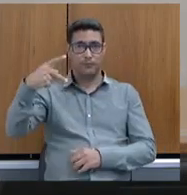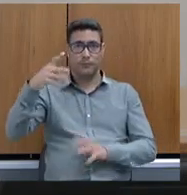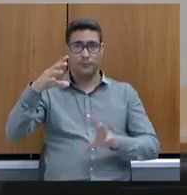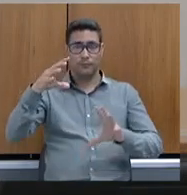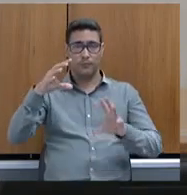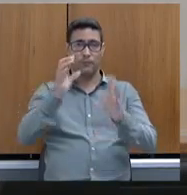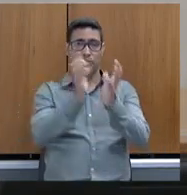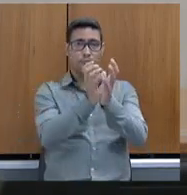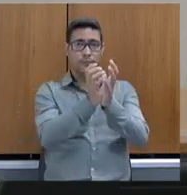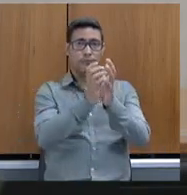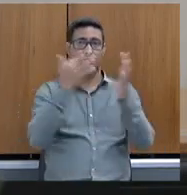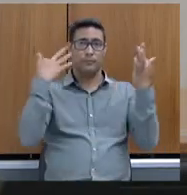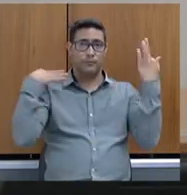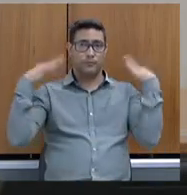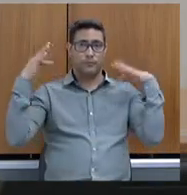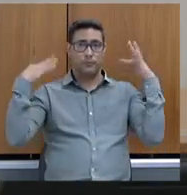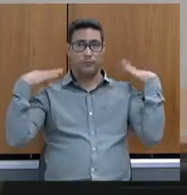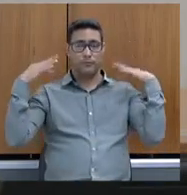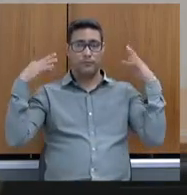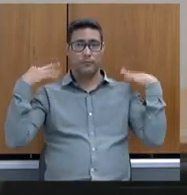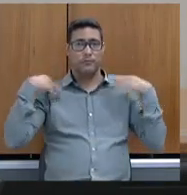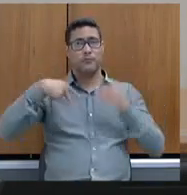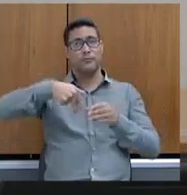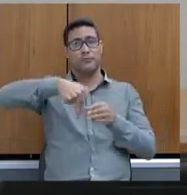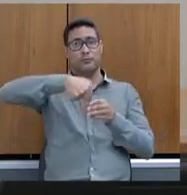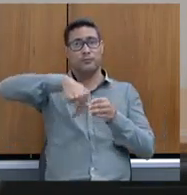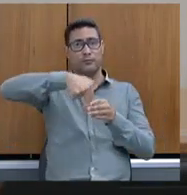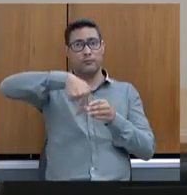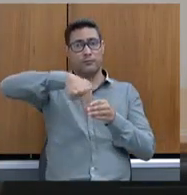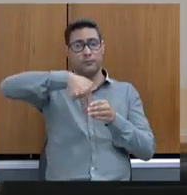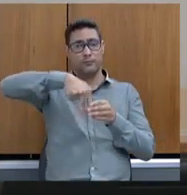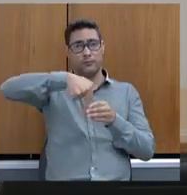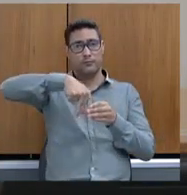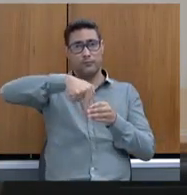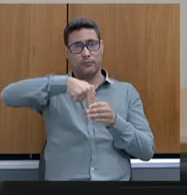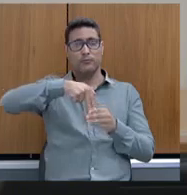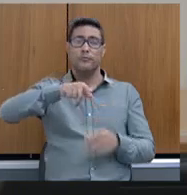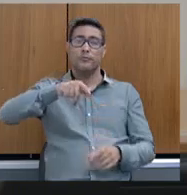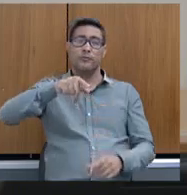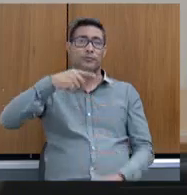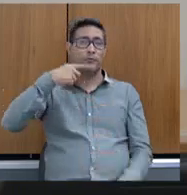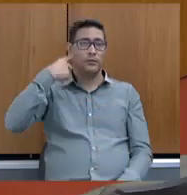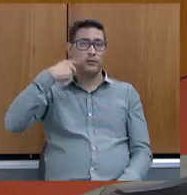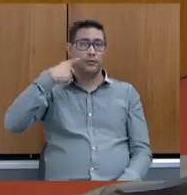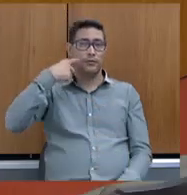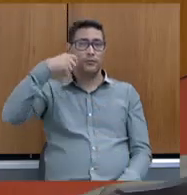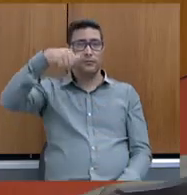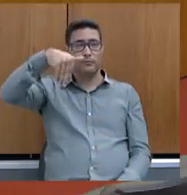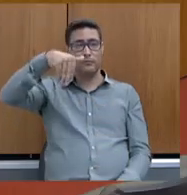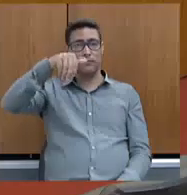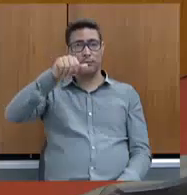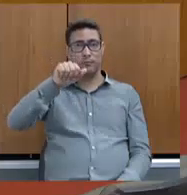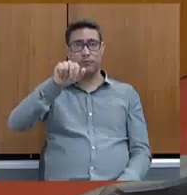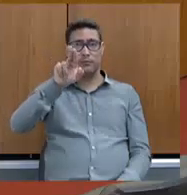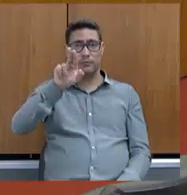turismo e gastronomia com a palavra Deputado Mauro Tramonte por gentileza